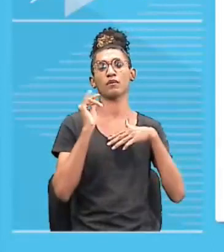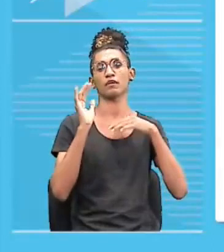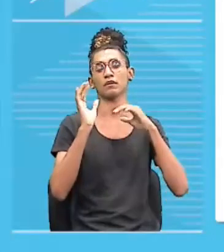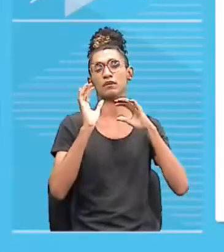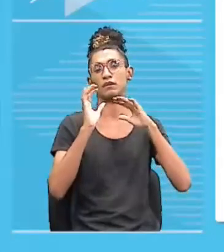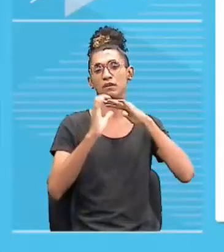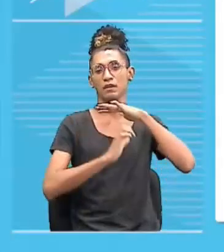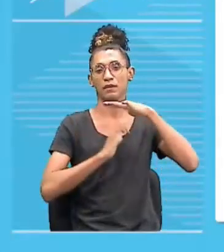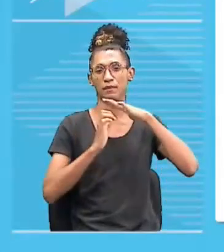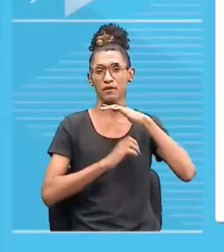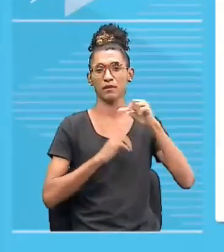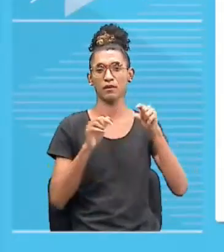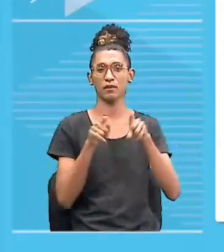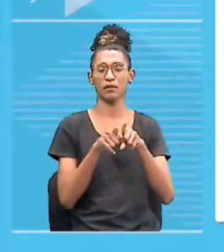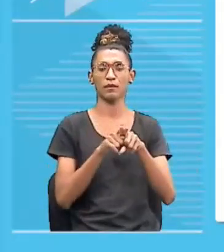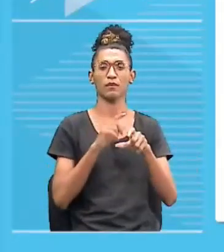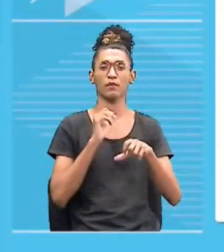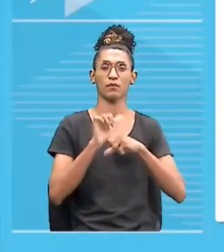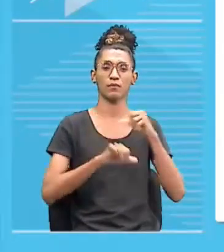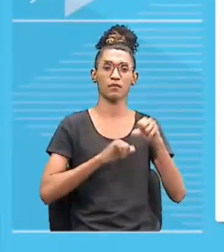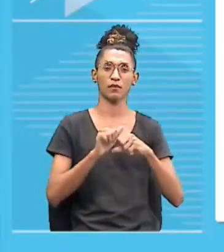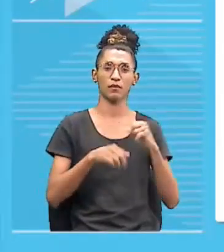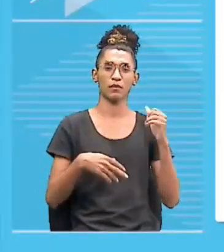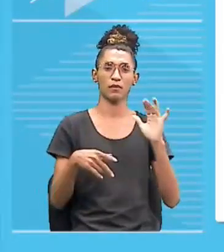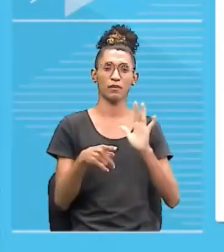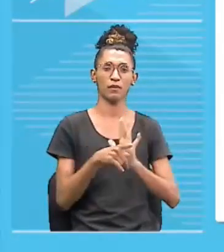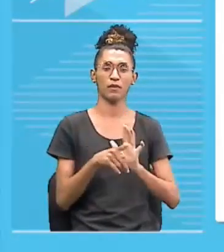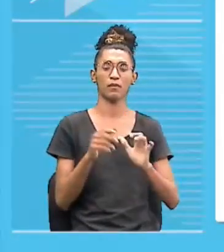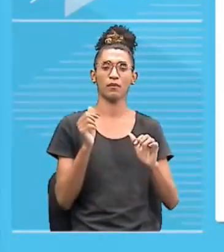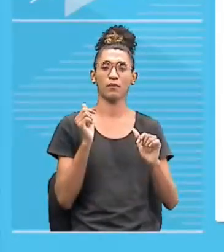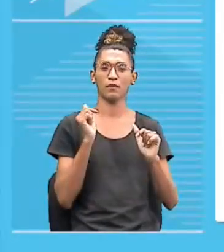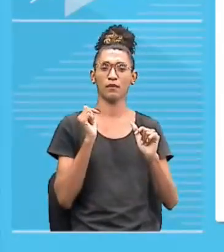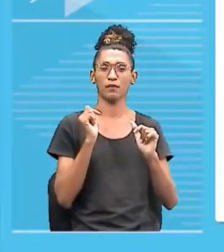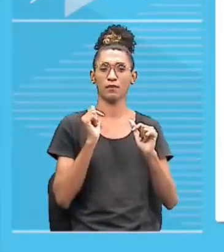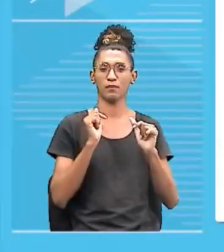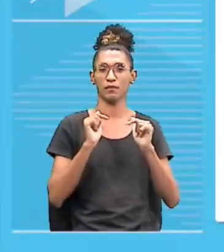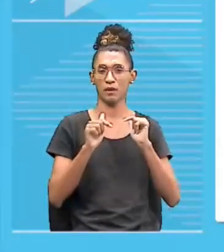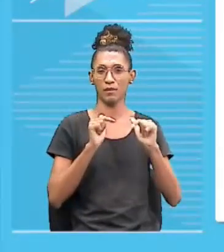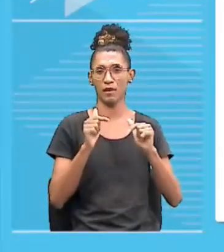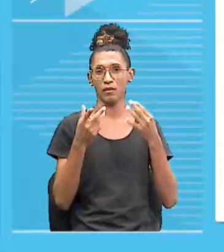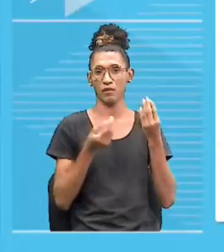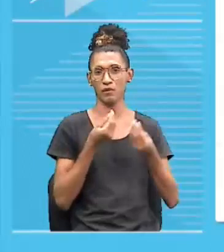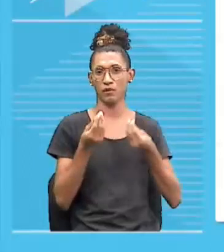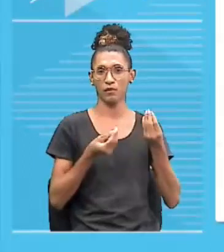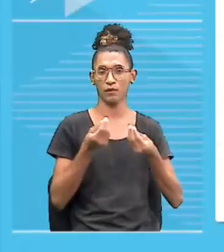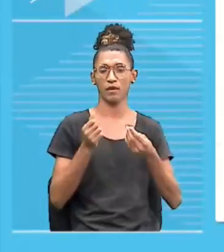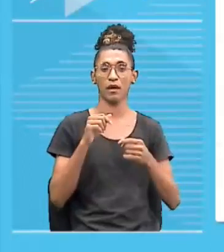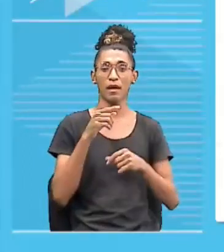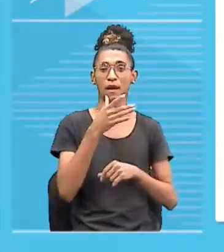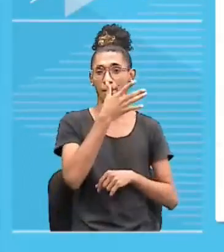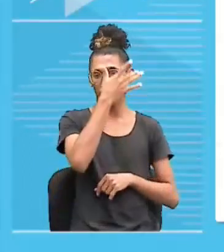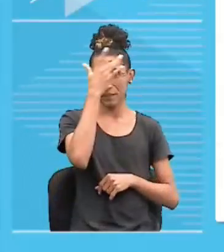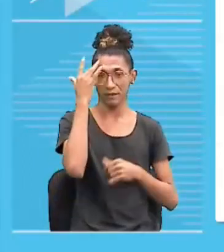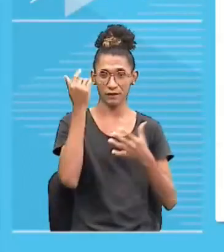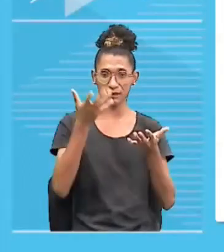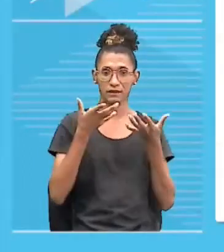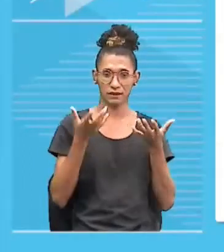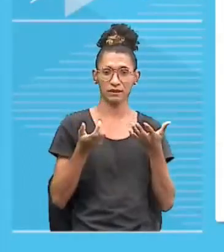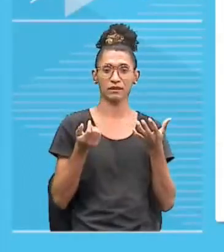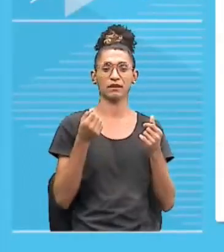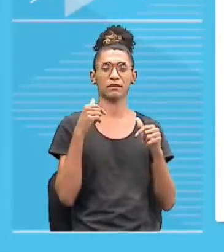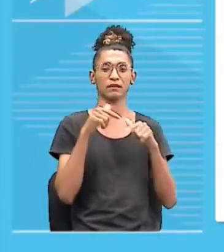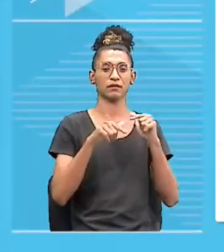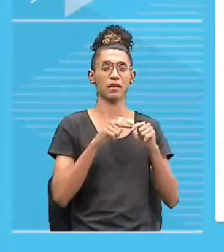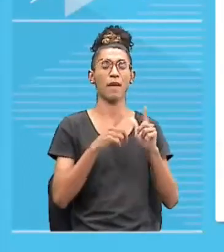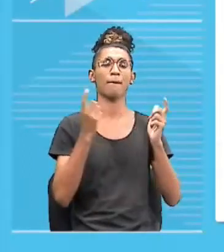né? Com a mudança do mercado, aqueles que querem atuar no mercado